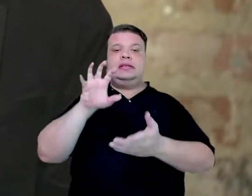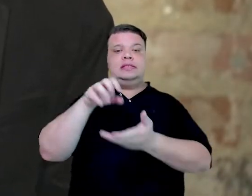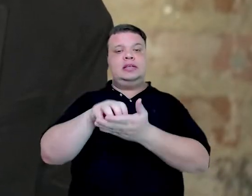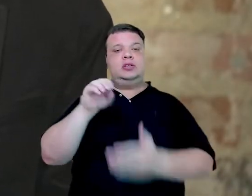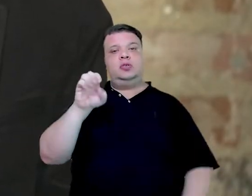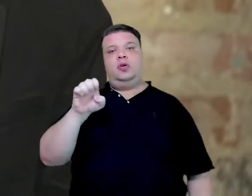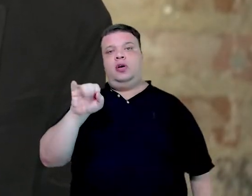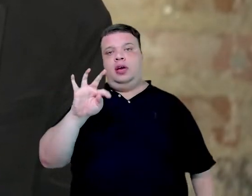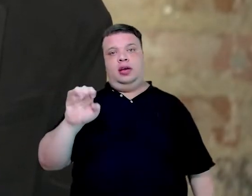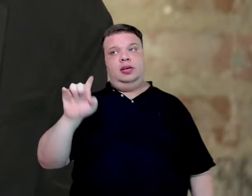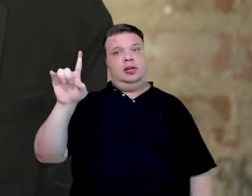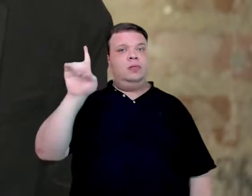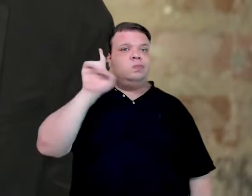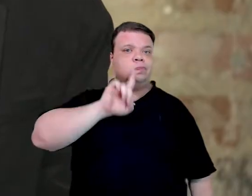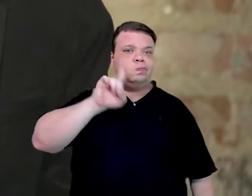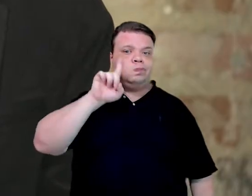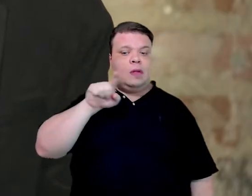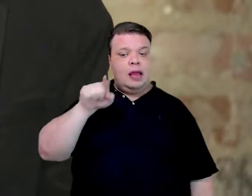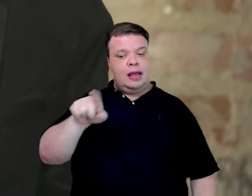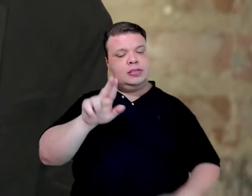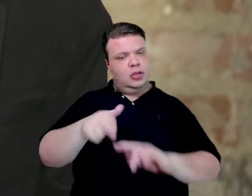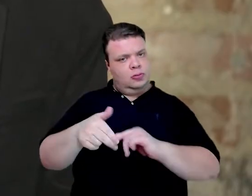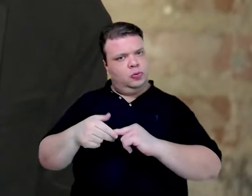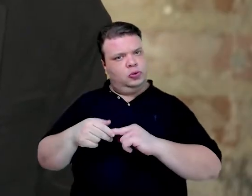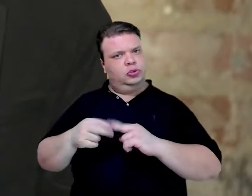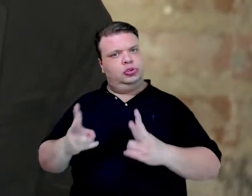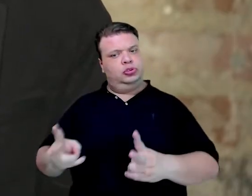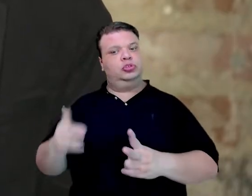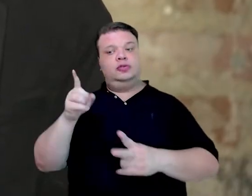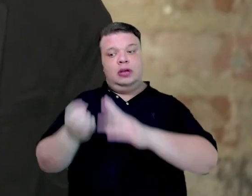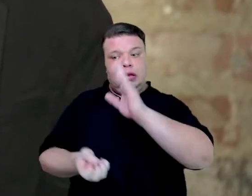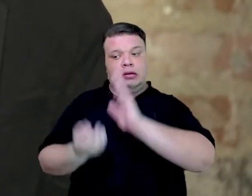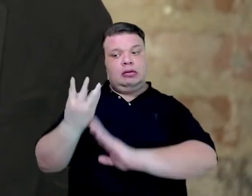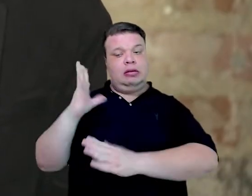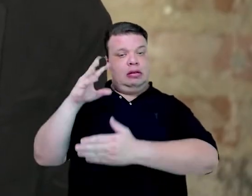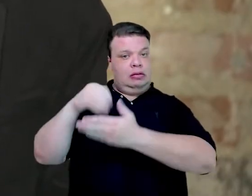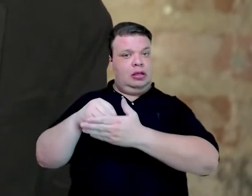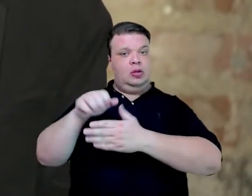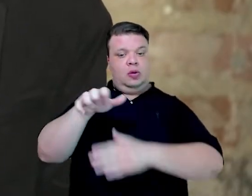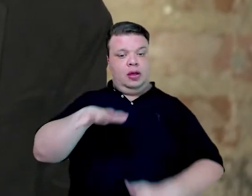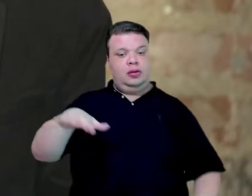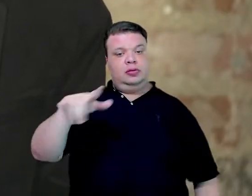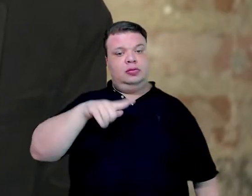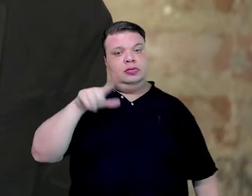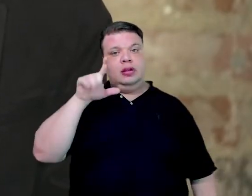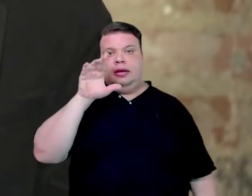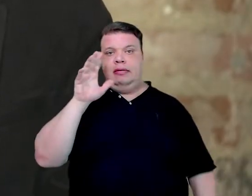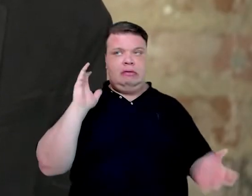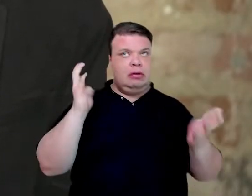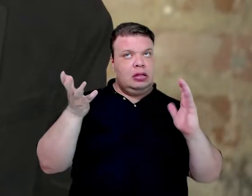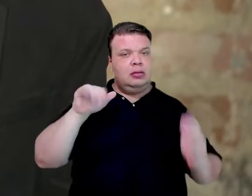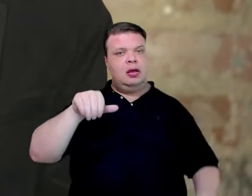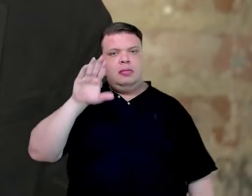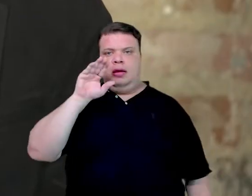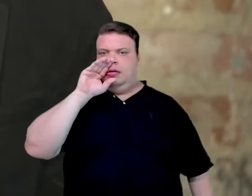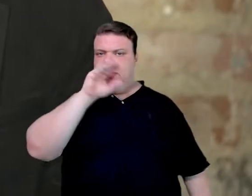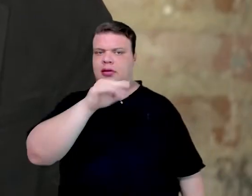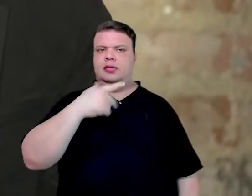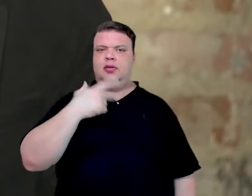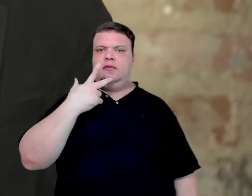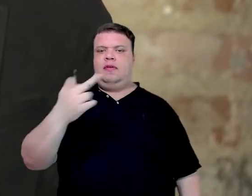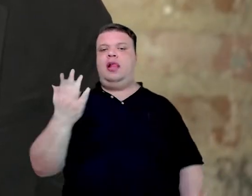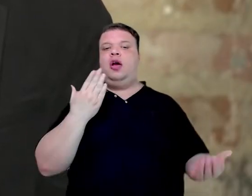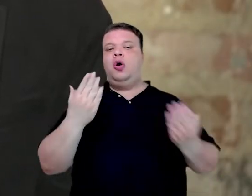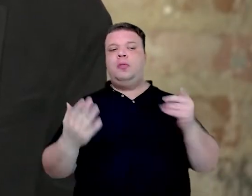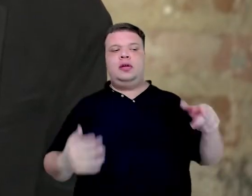Europa, e do centro-oeste dos Estados Unidos. Esta é a razão pela qual essas regiões têm